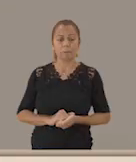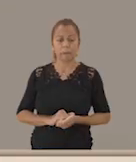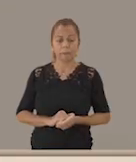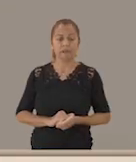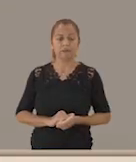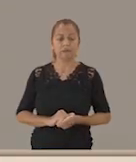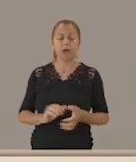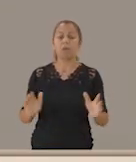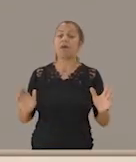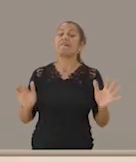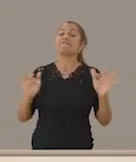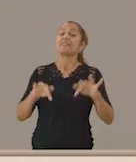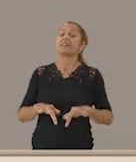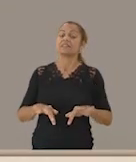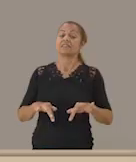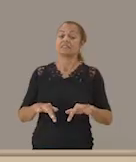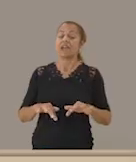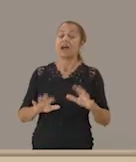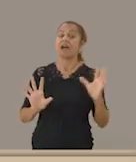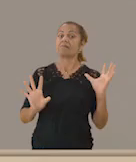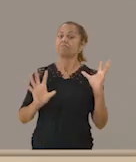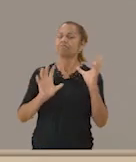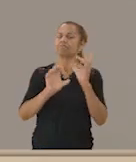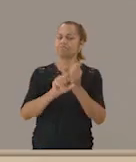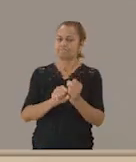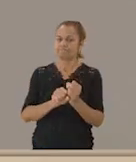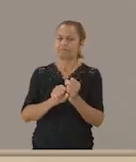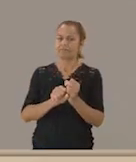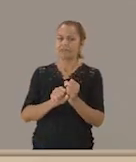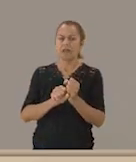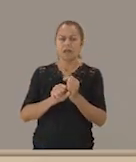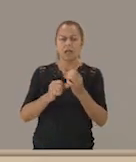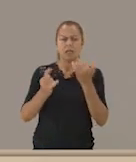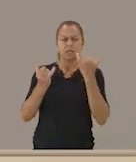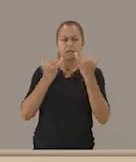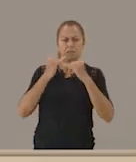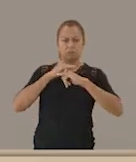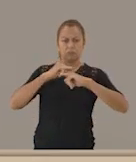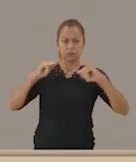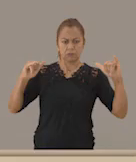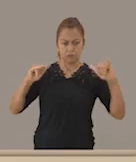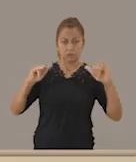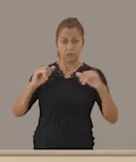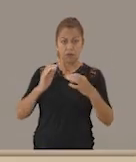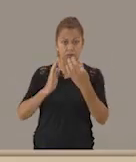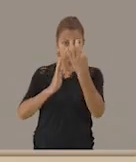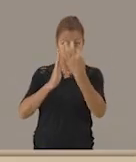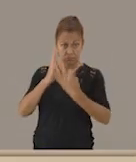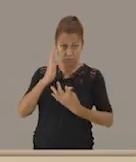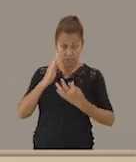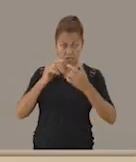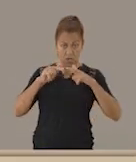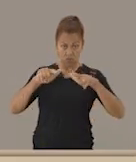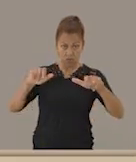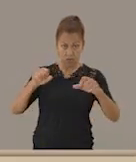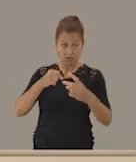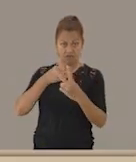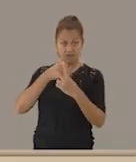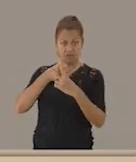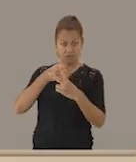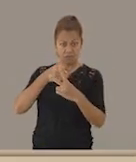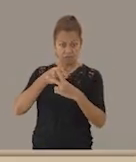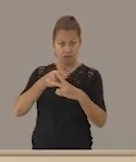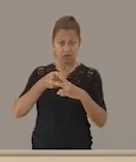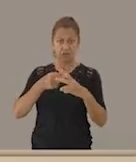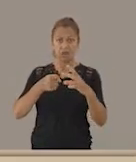principais assuntos desta aula? Notícia é um texto em linguagem verbal, formada por conteúdos